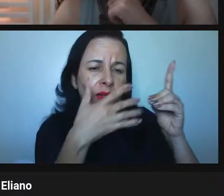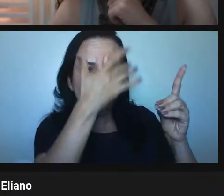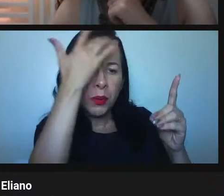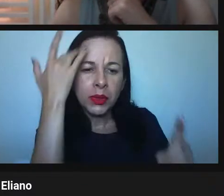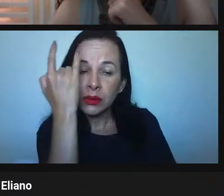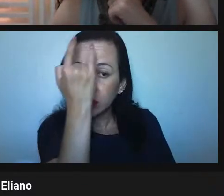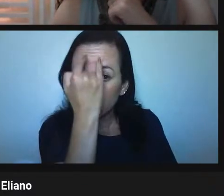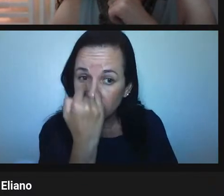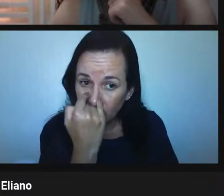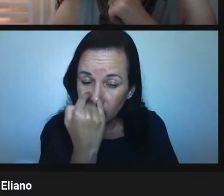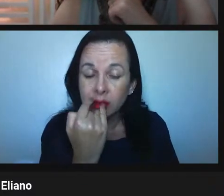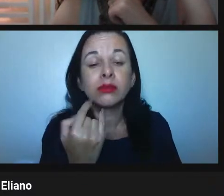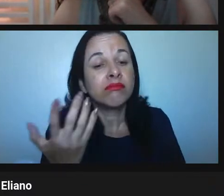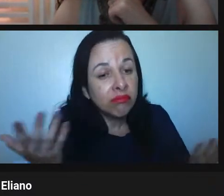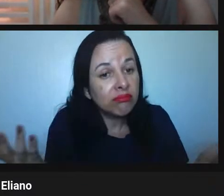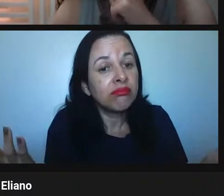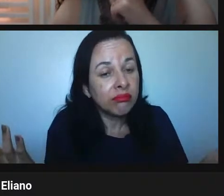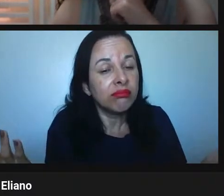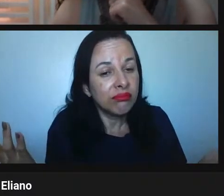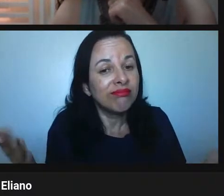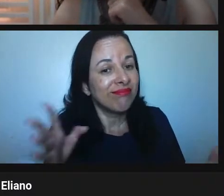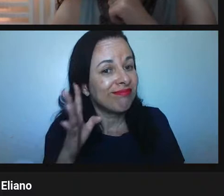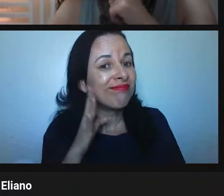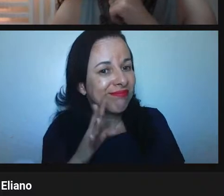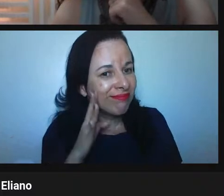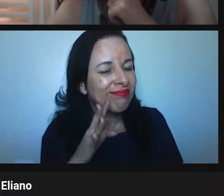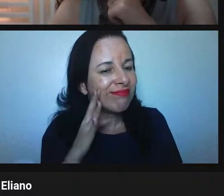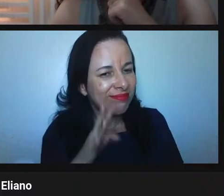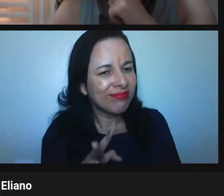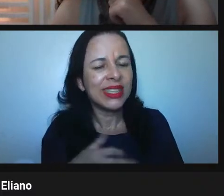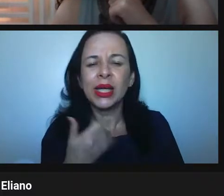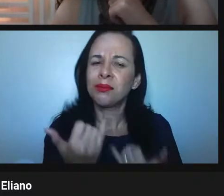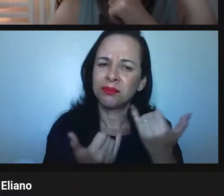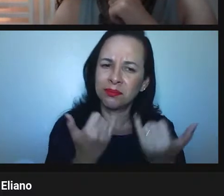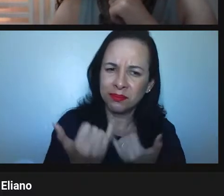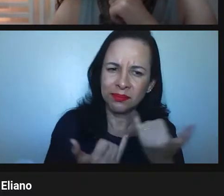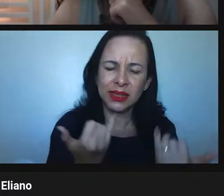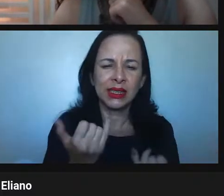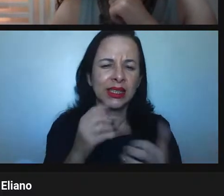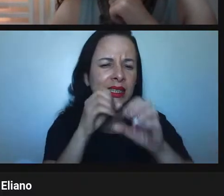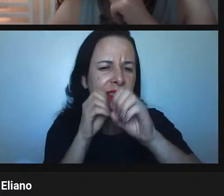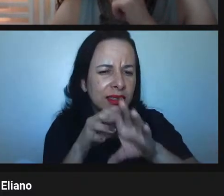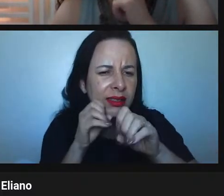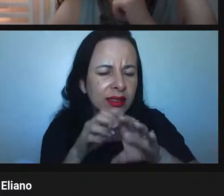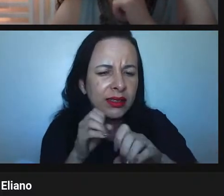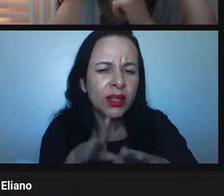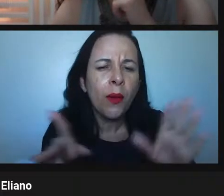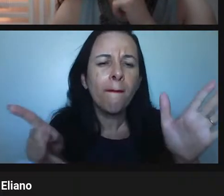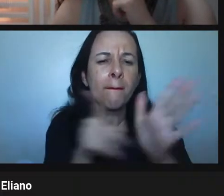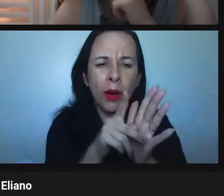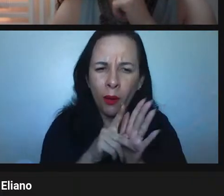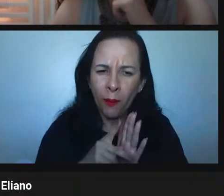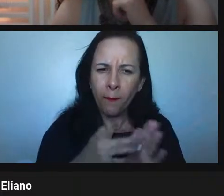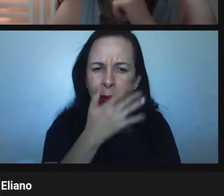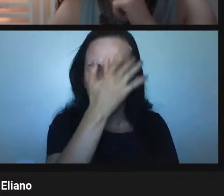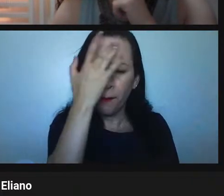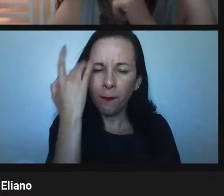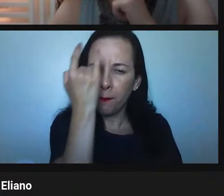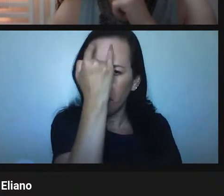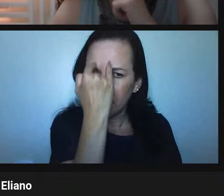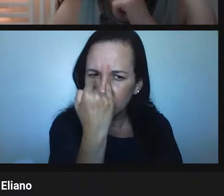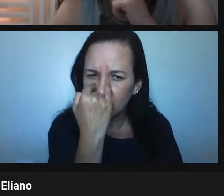cegas por exemplo imagina estou aqui interessante jogos educativos para pessoas cegas a é uma série de ferramentas e recursos